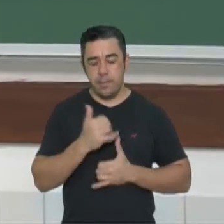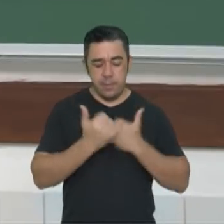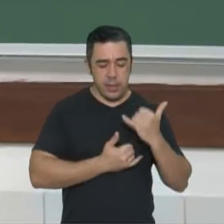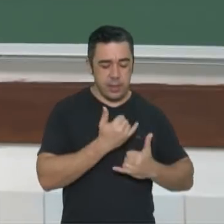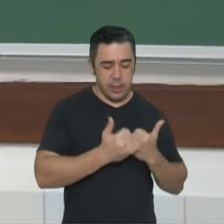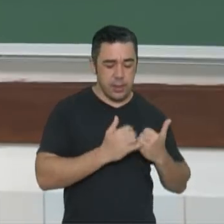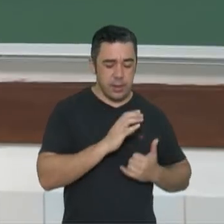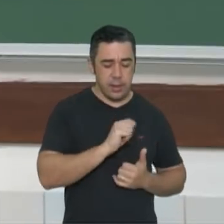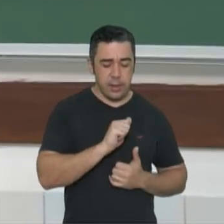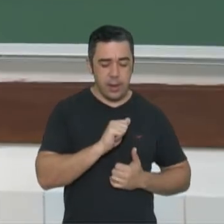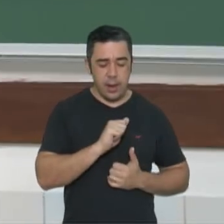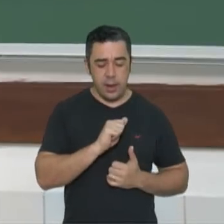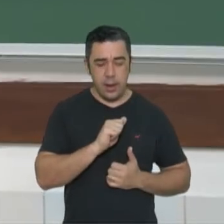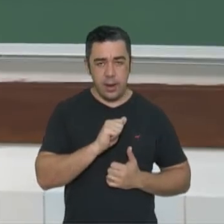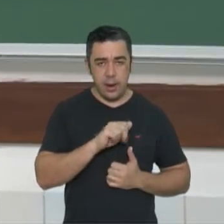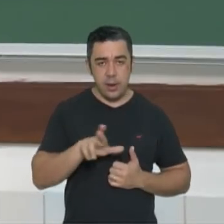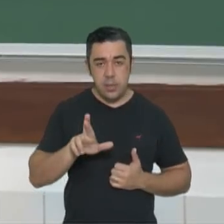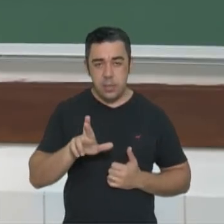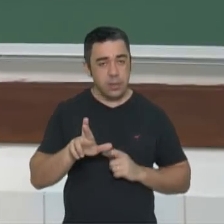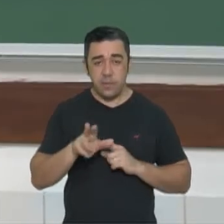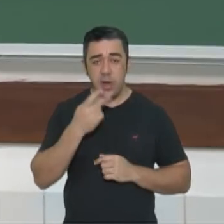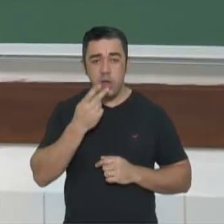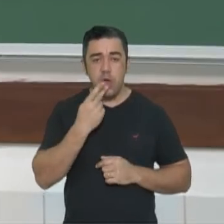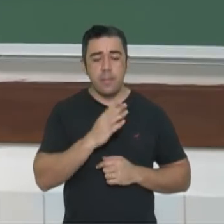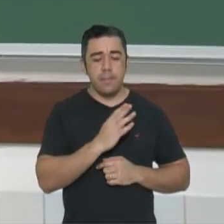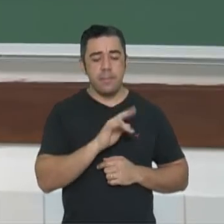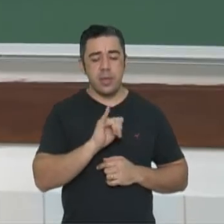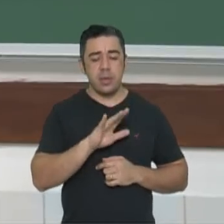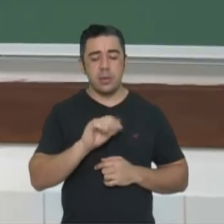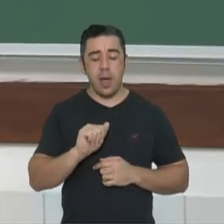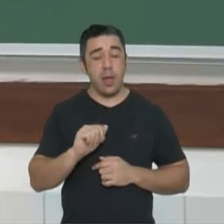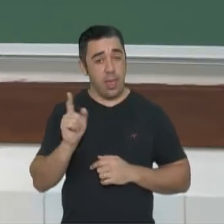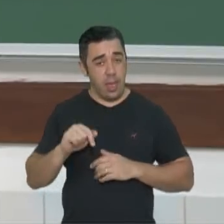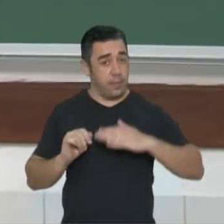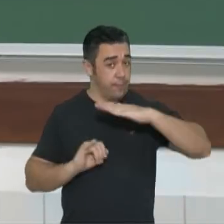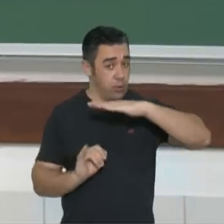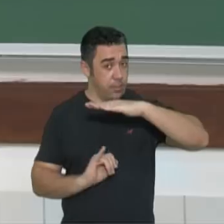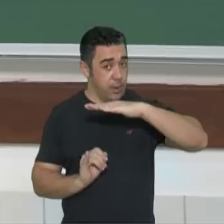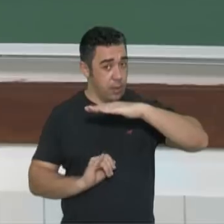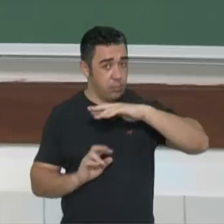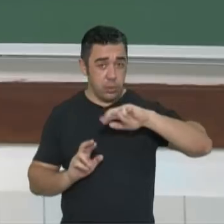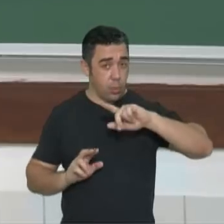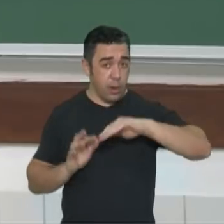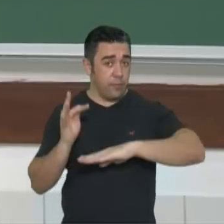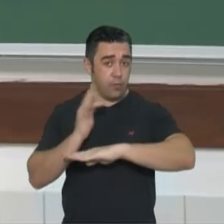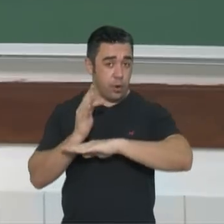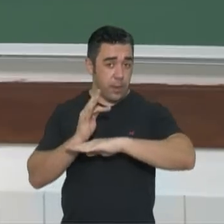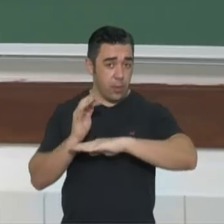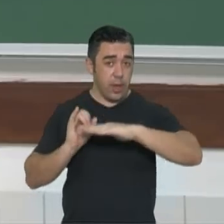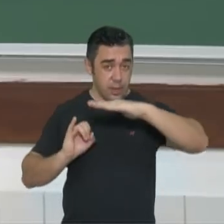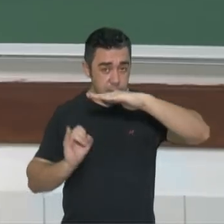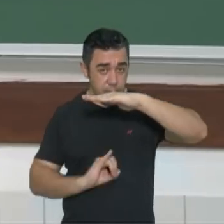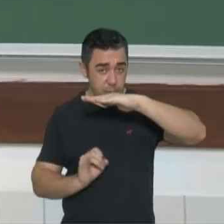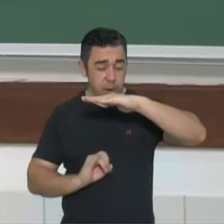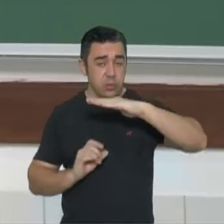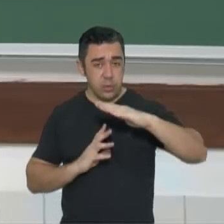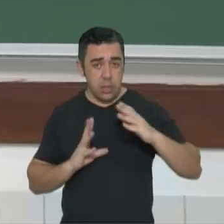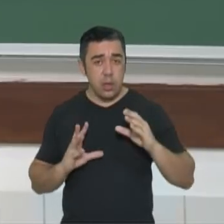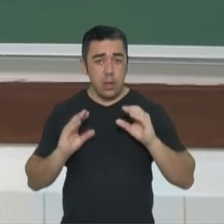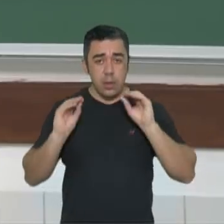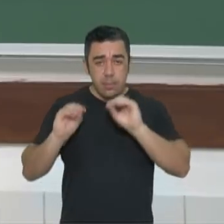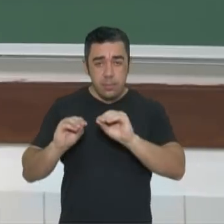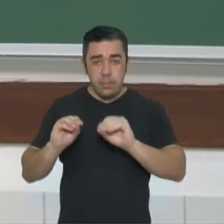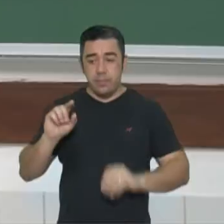brincar, eu falo brincar. Se eu falar assim, é uma linguagem informal, concordam? Não é a linguagem formal, não. Eu tenho que colocar até um